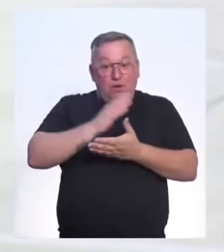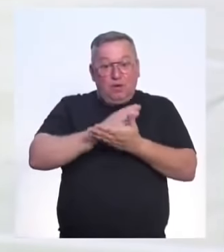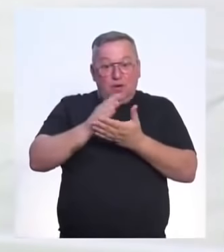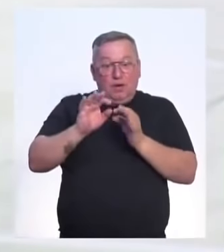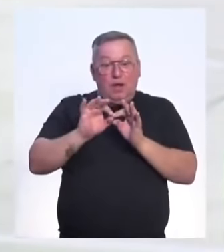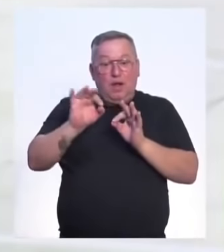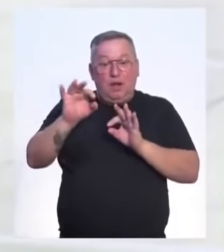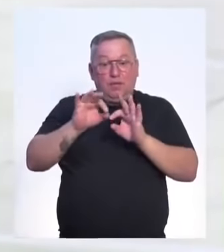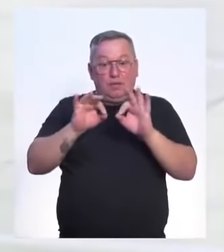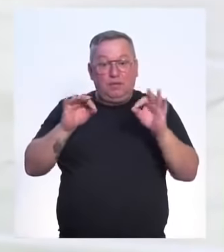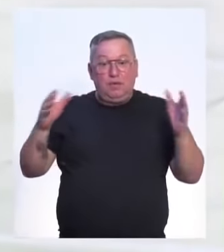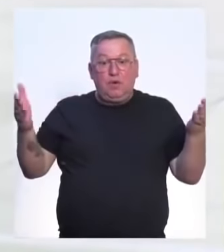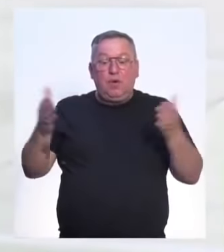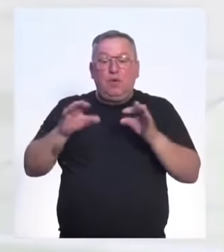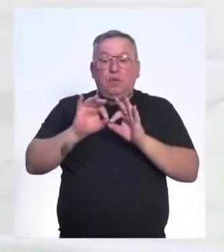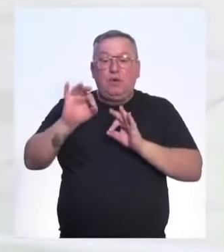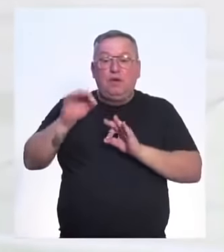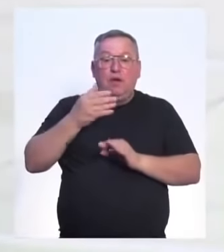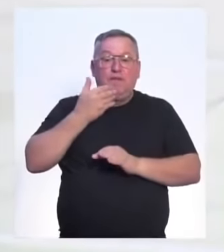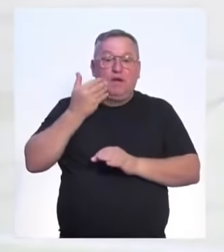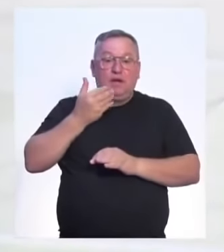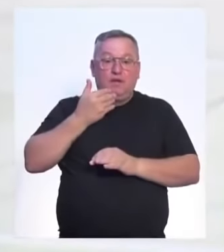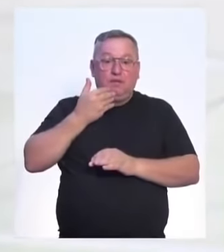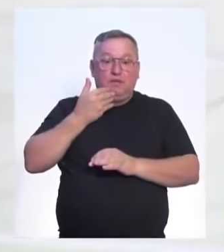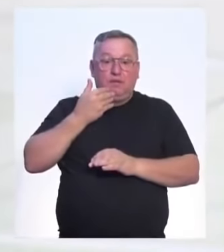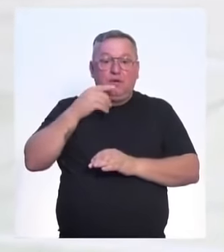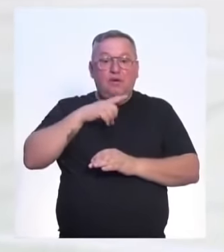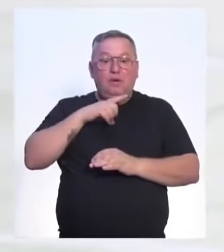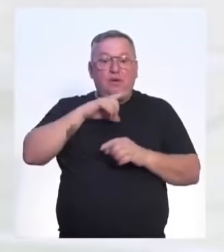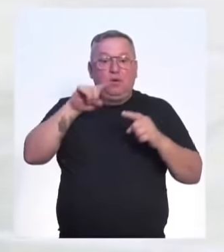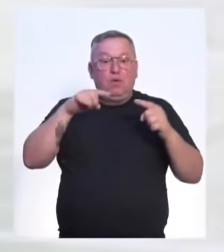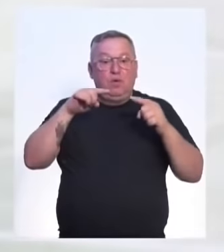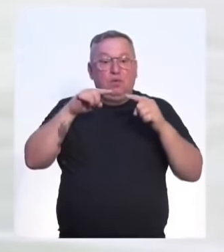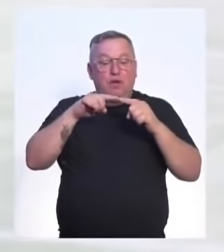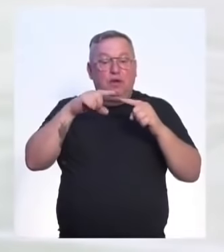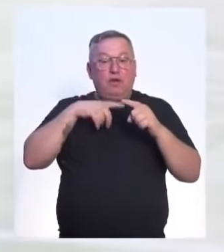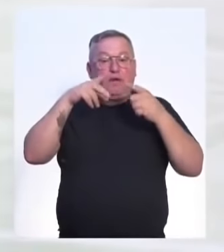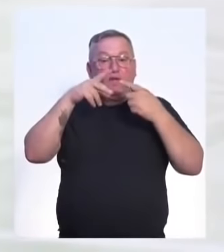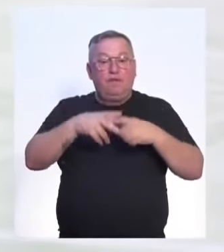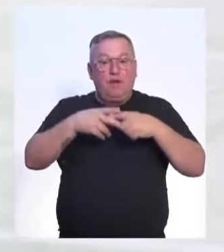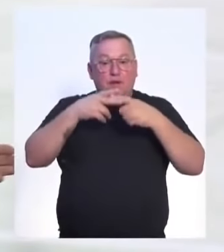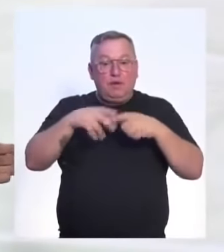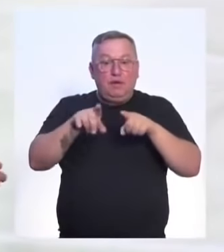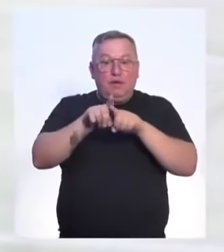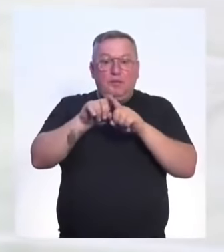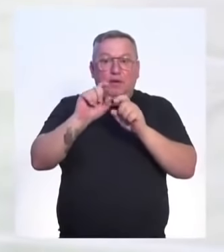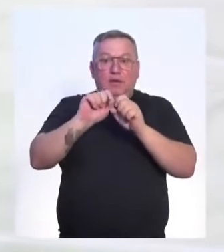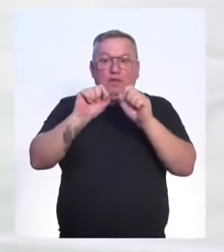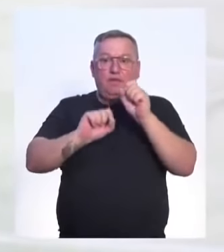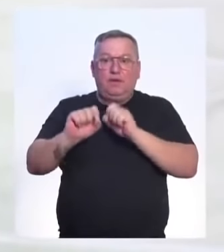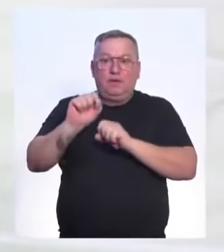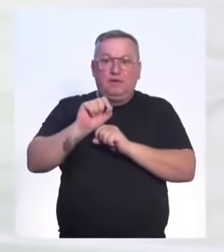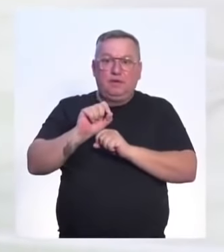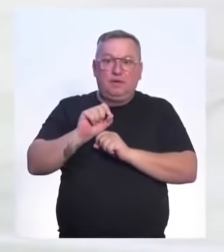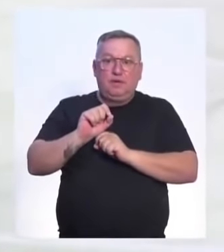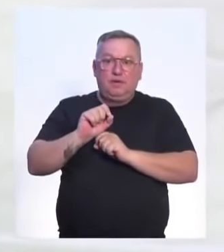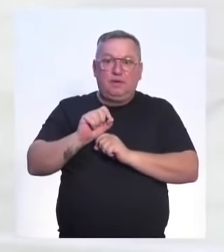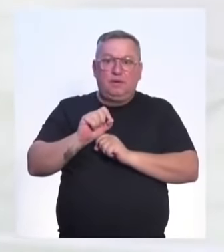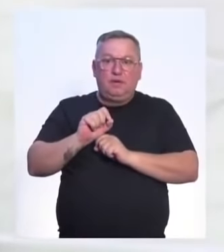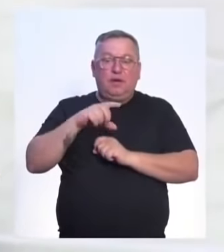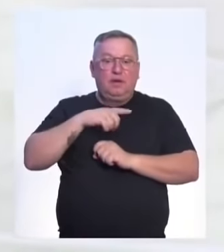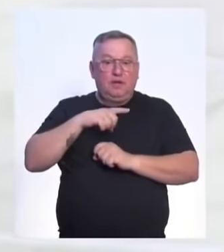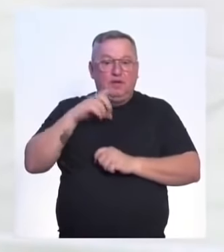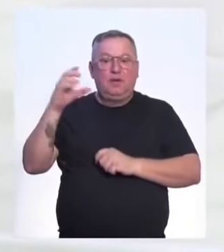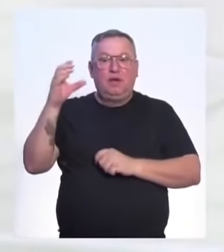medir, né? Hoje medir é muito fácil, né? A gente tem objetos, a gente tem ferramentas que faz com que as medições